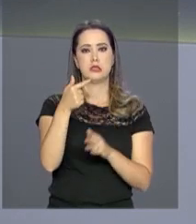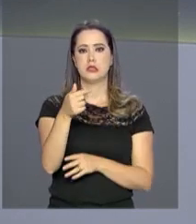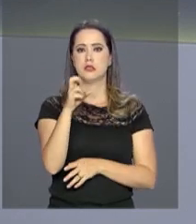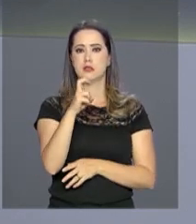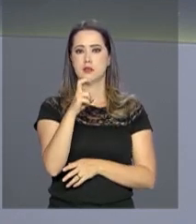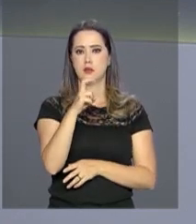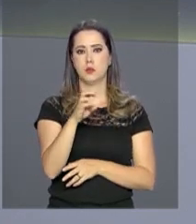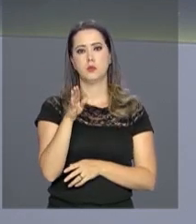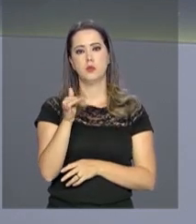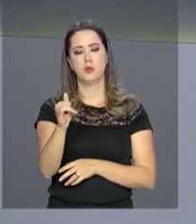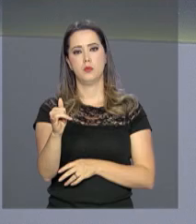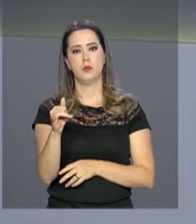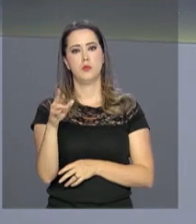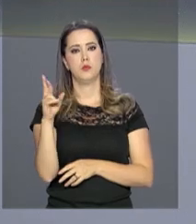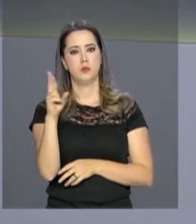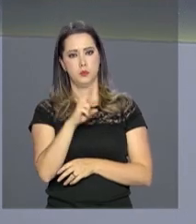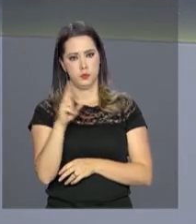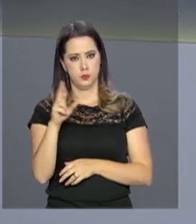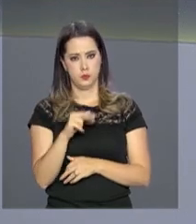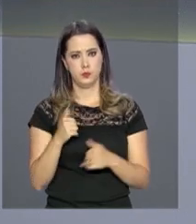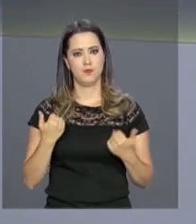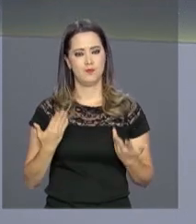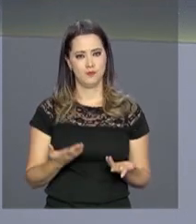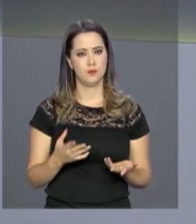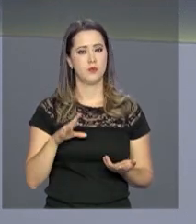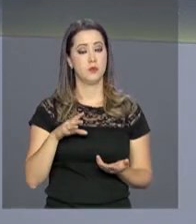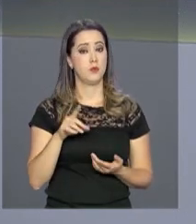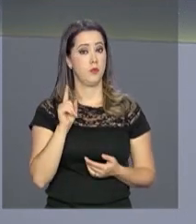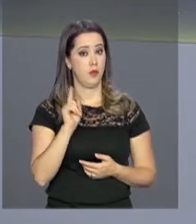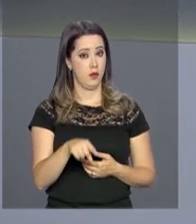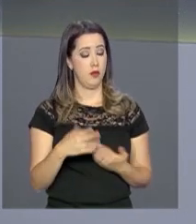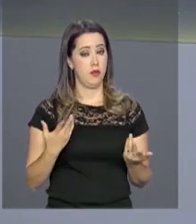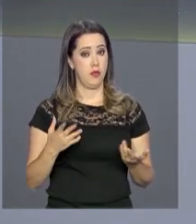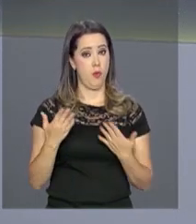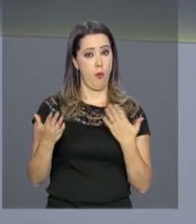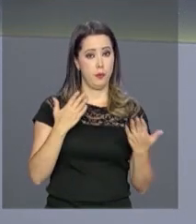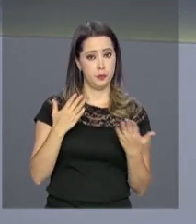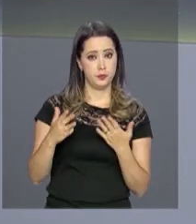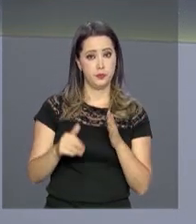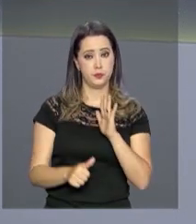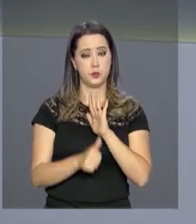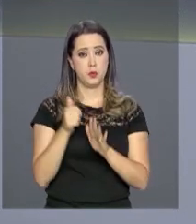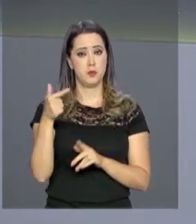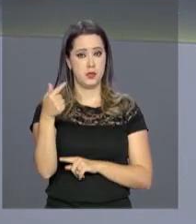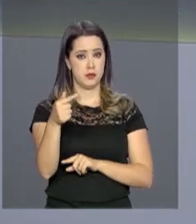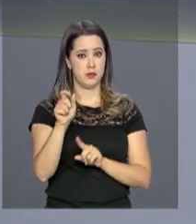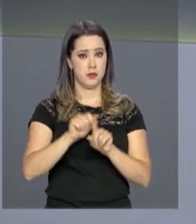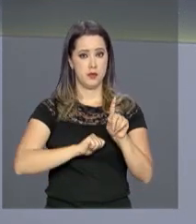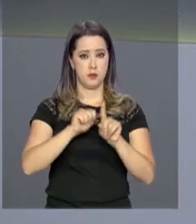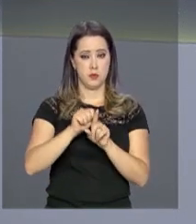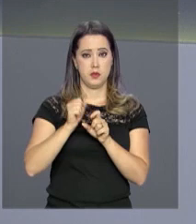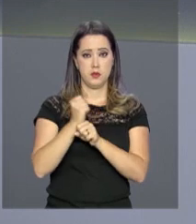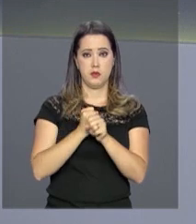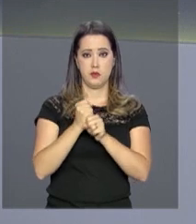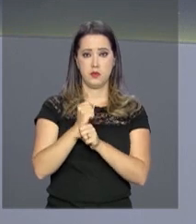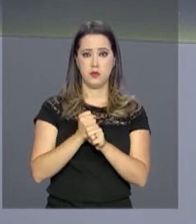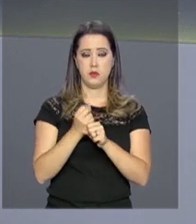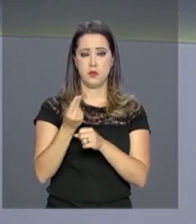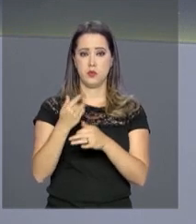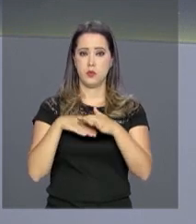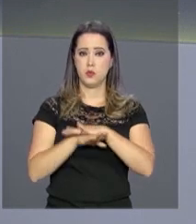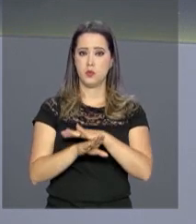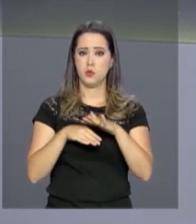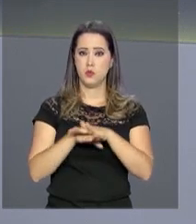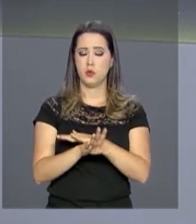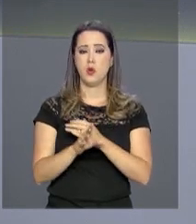bilhões e 600 milhões de reais em julho. Considerados os primeiros 7 meses deste ano, os depósitos